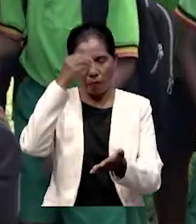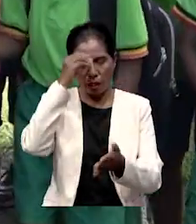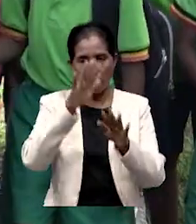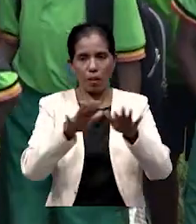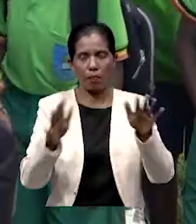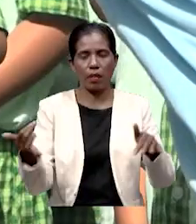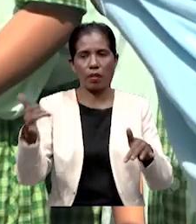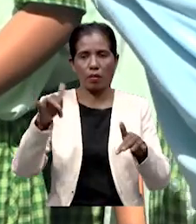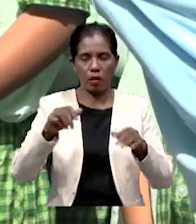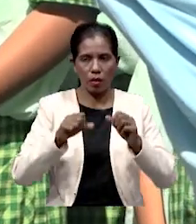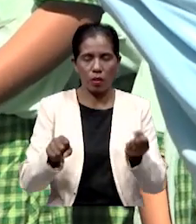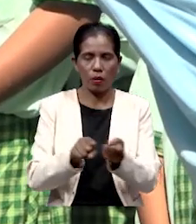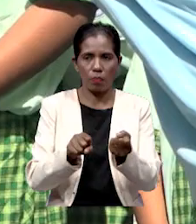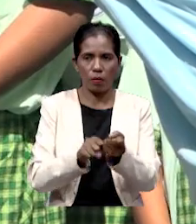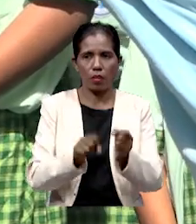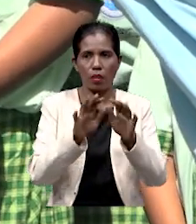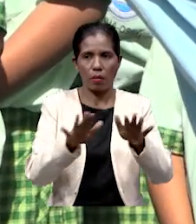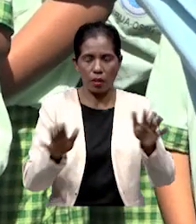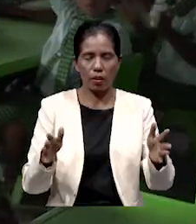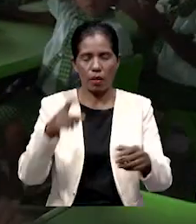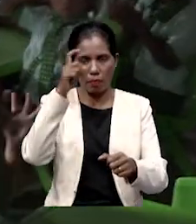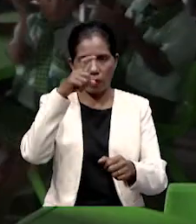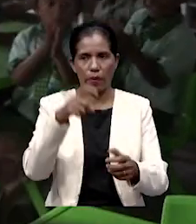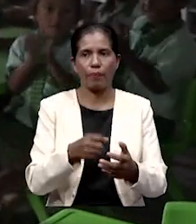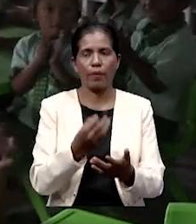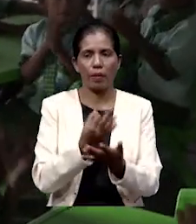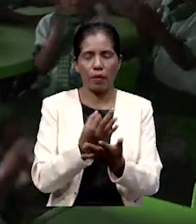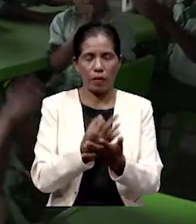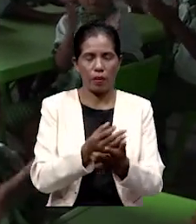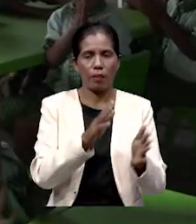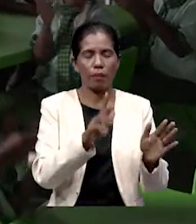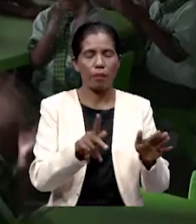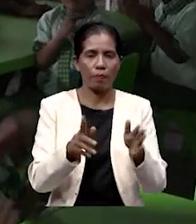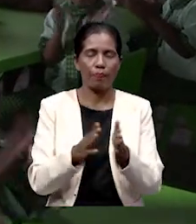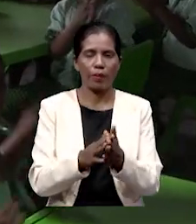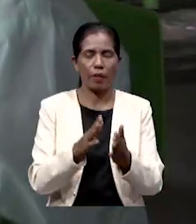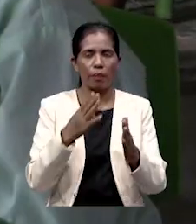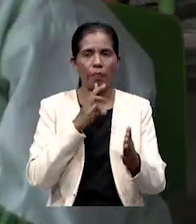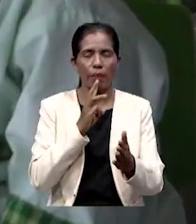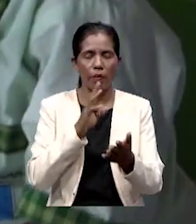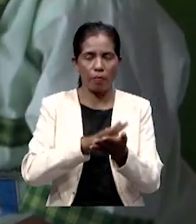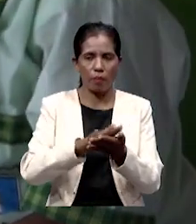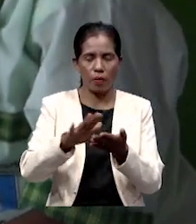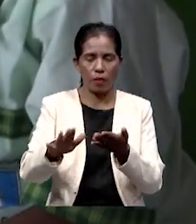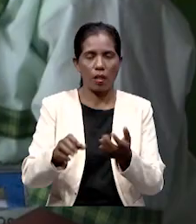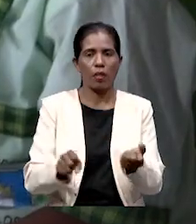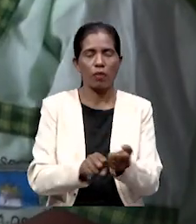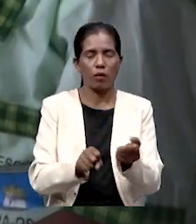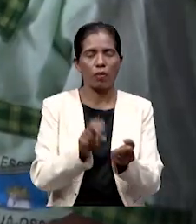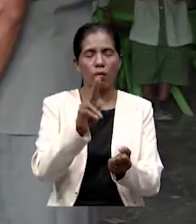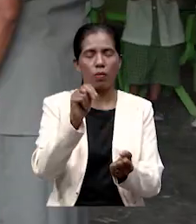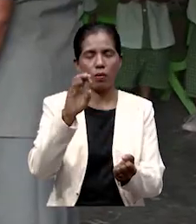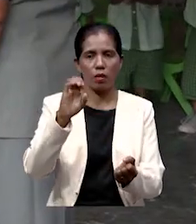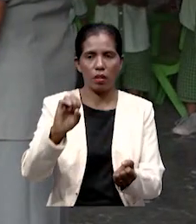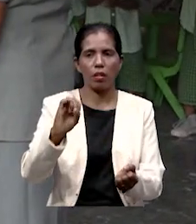Sira, onde contribui para a Labarik ser no sucesso. Fundo do projeto de canalização BEMOS, a Escola, né, apoio Rússia UNICEF. A fim inaugura, Ministro